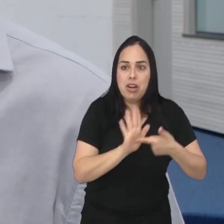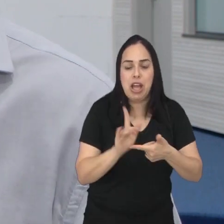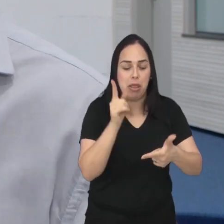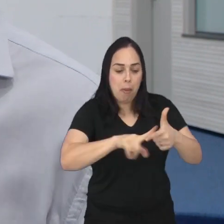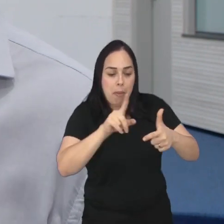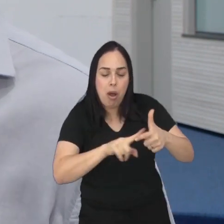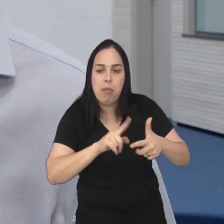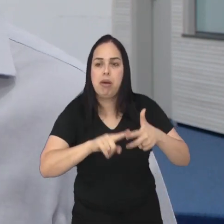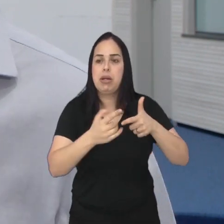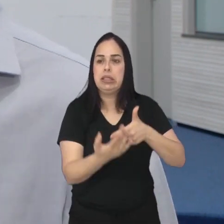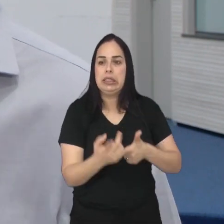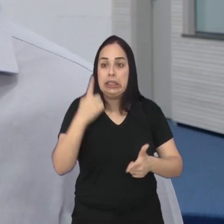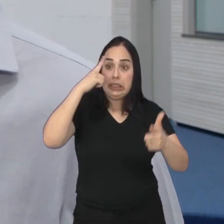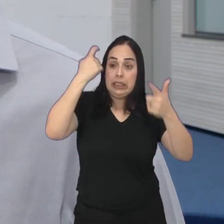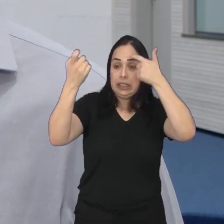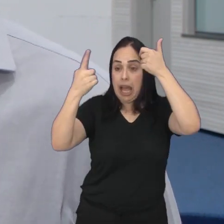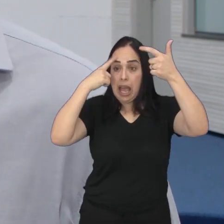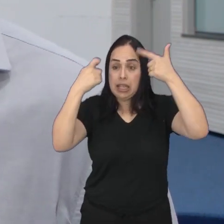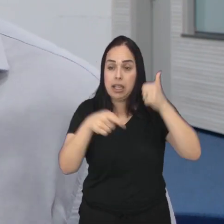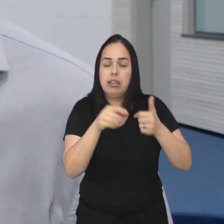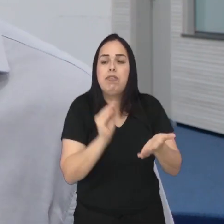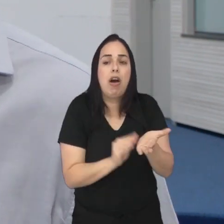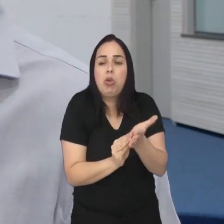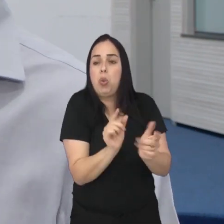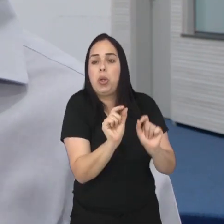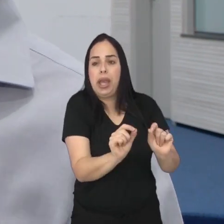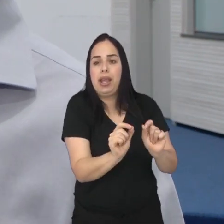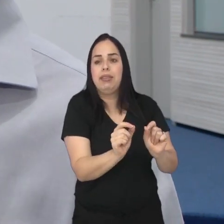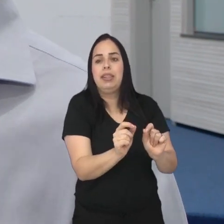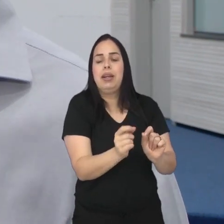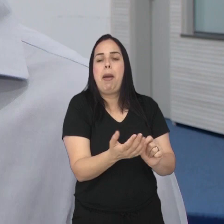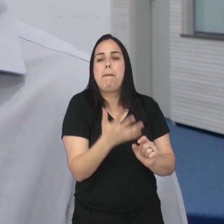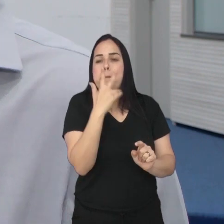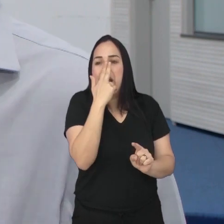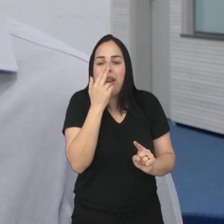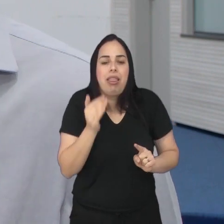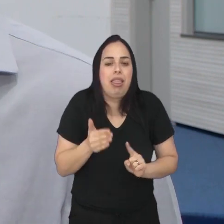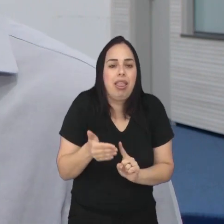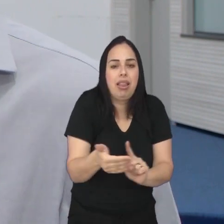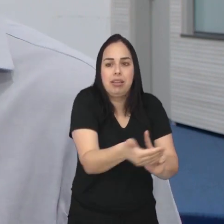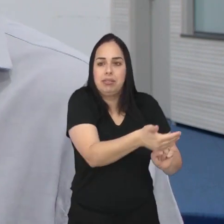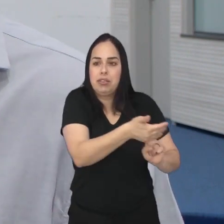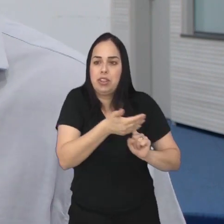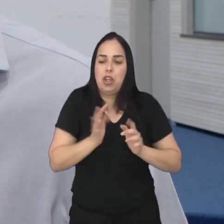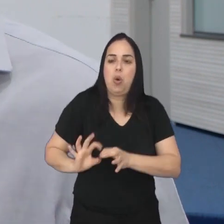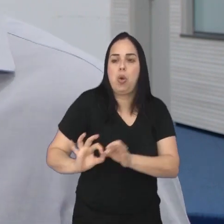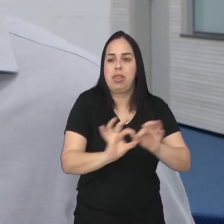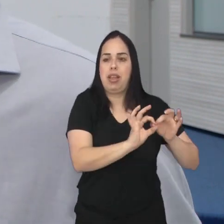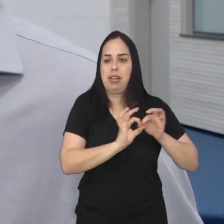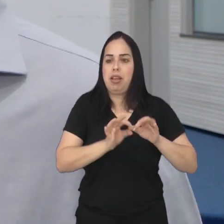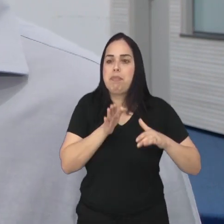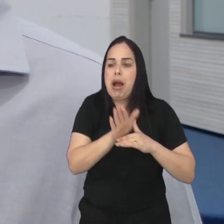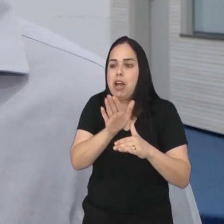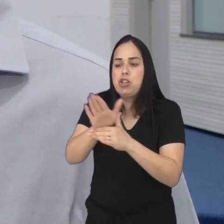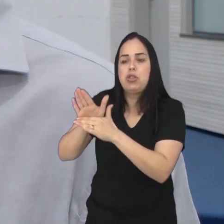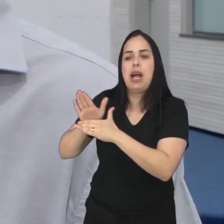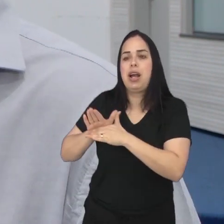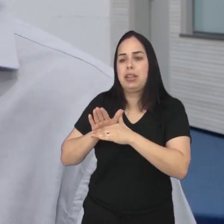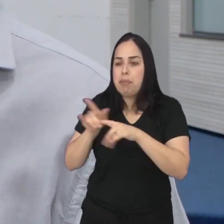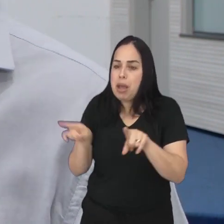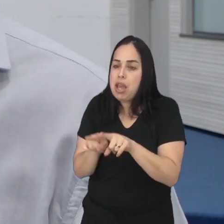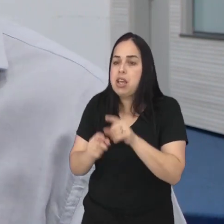possam falar dos seus problemas, falar das suas ideias, do que está faltando, você acaba construindo algo que possa ser útil